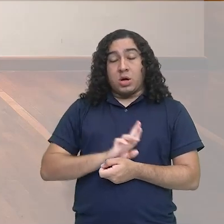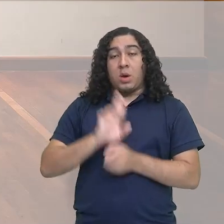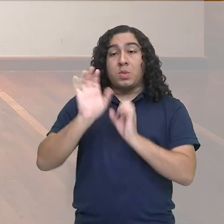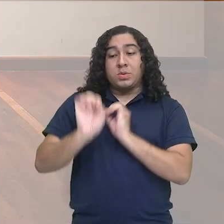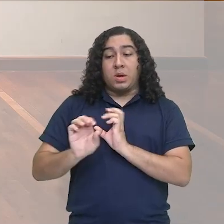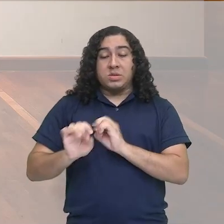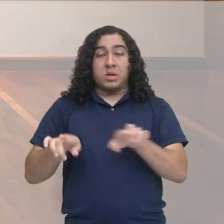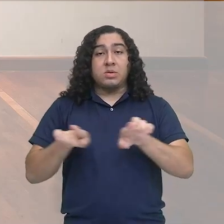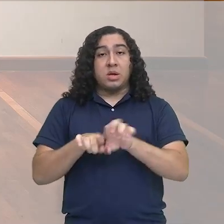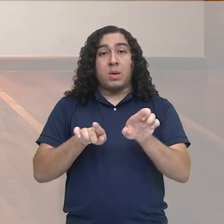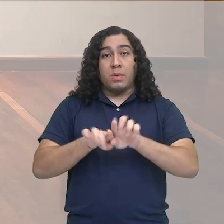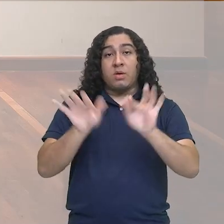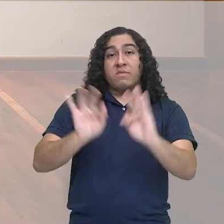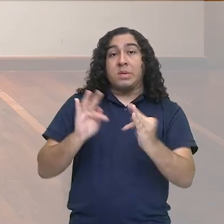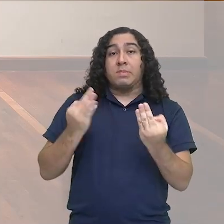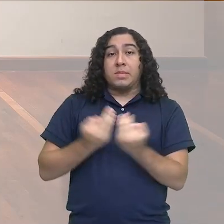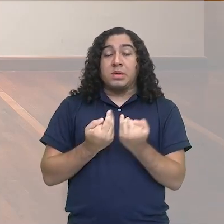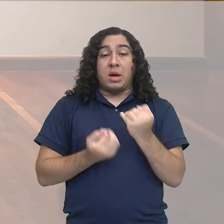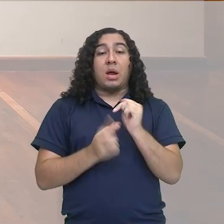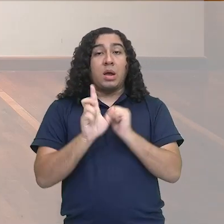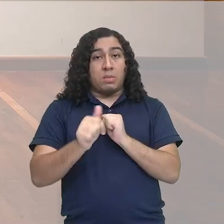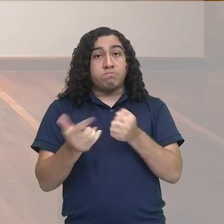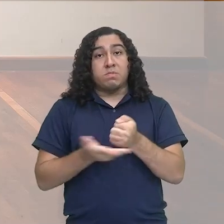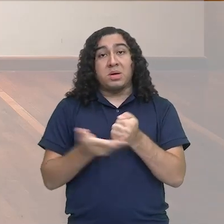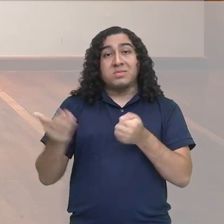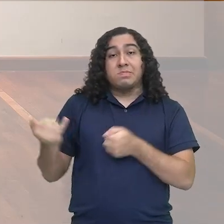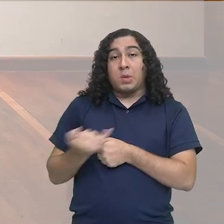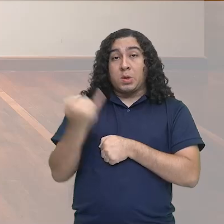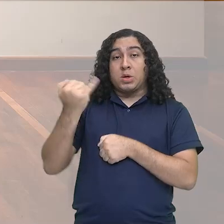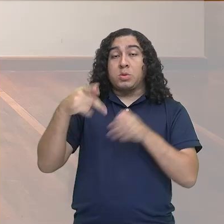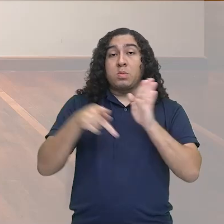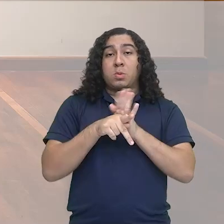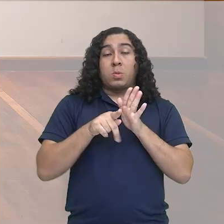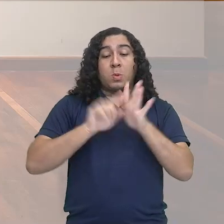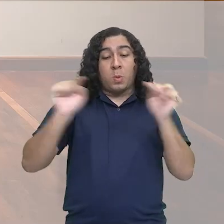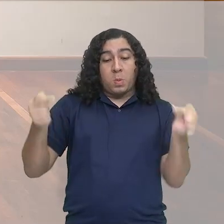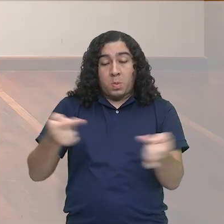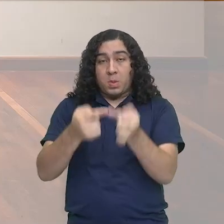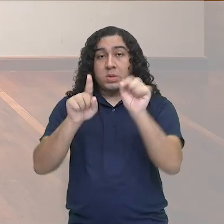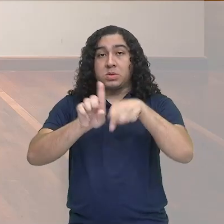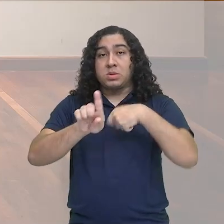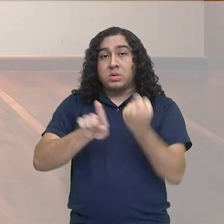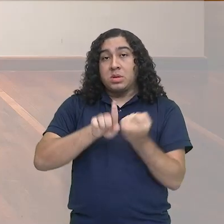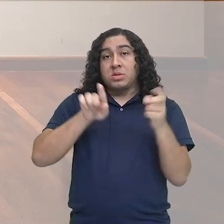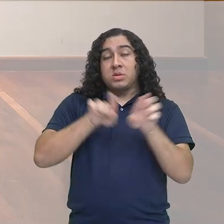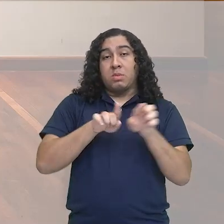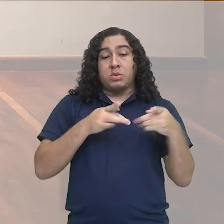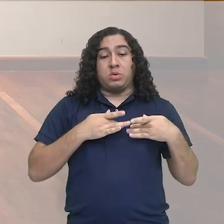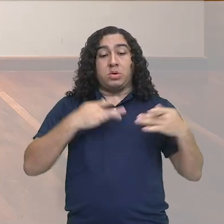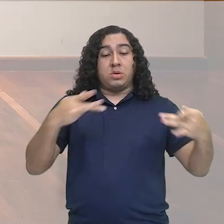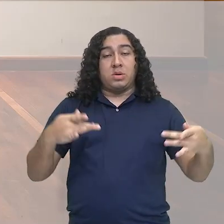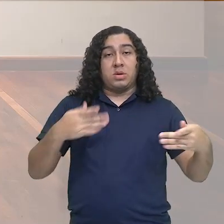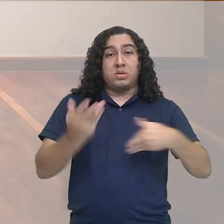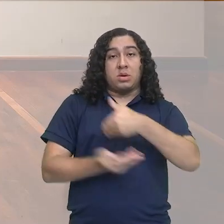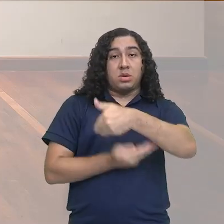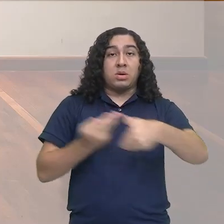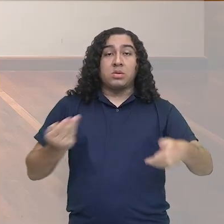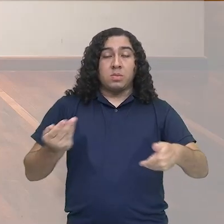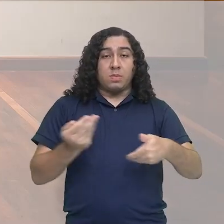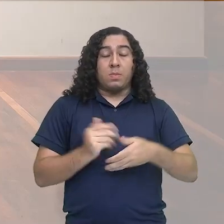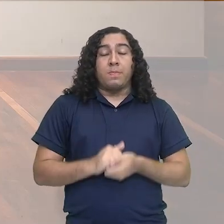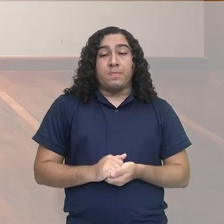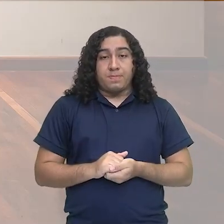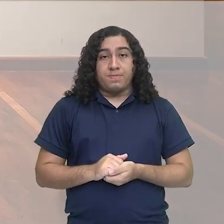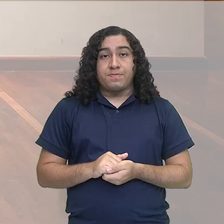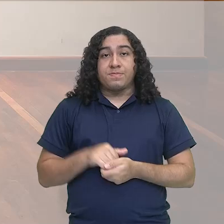família, são essenciais para garantir a coesão social e a solidariedade entre os indivíduos.